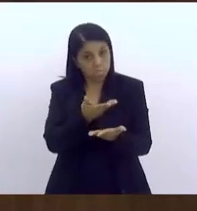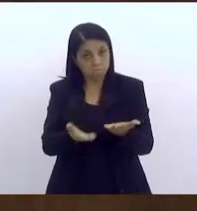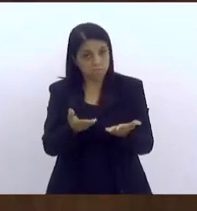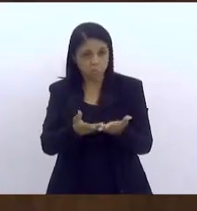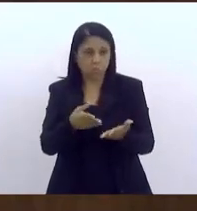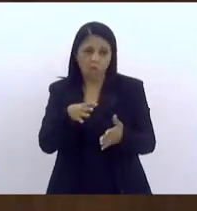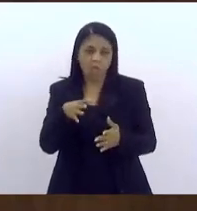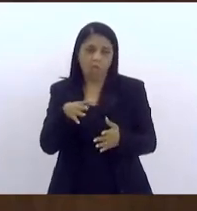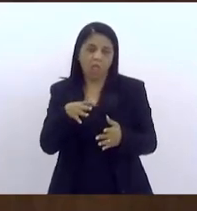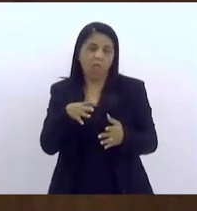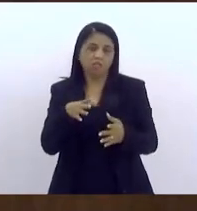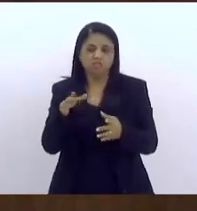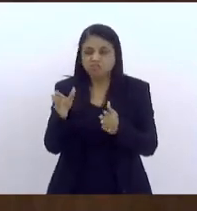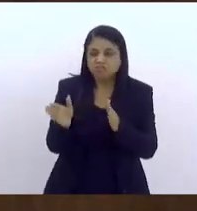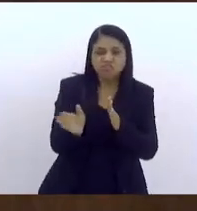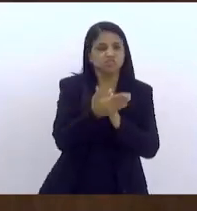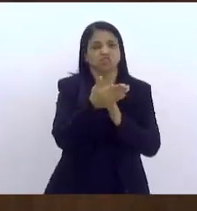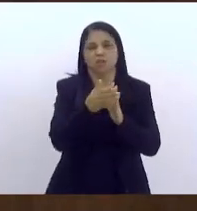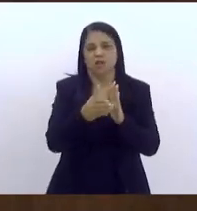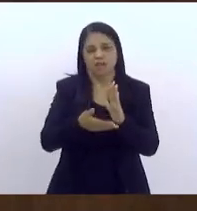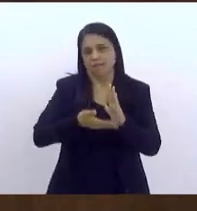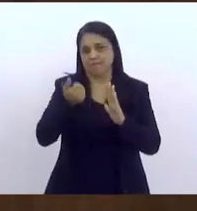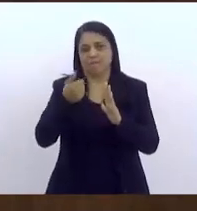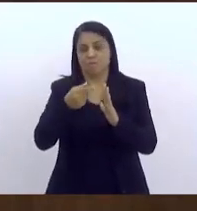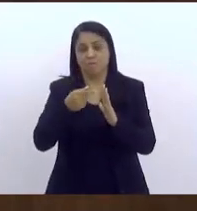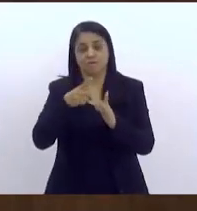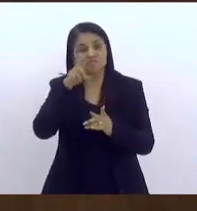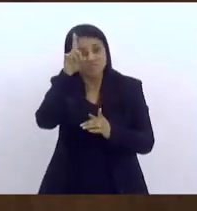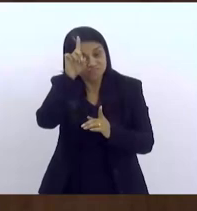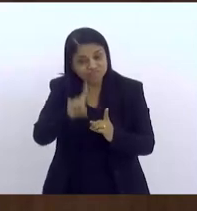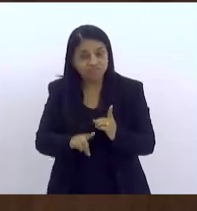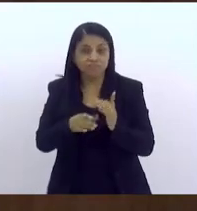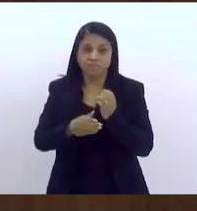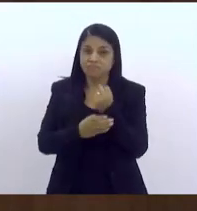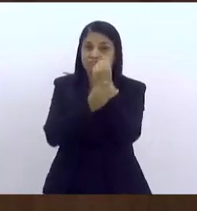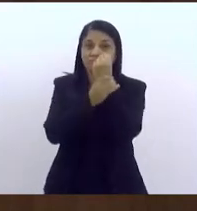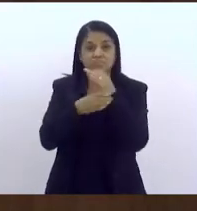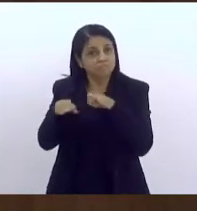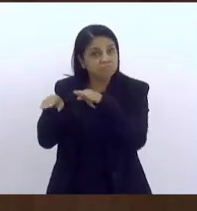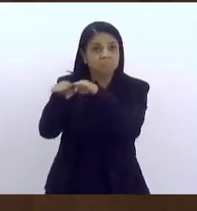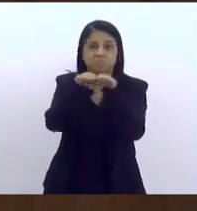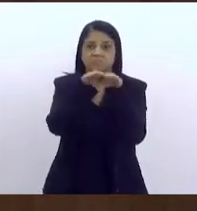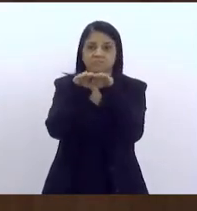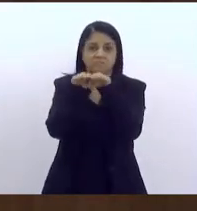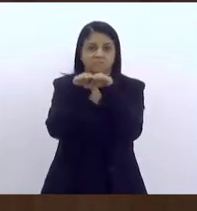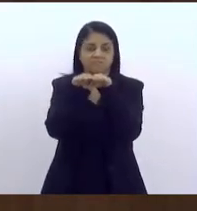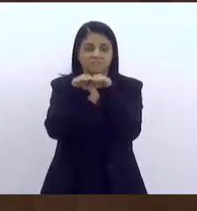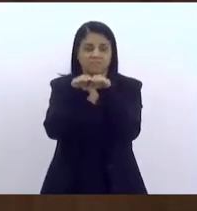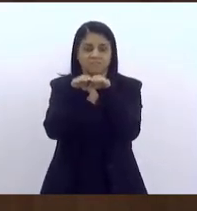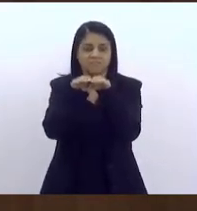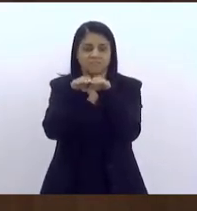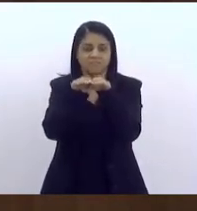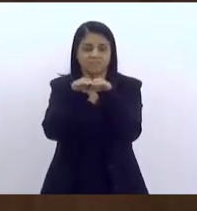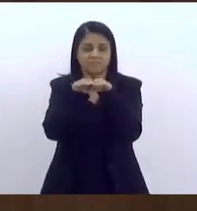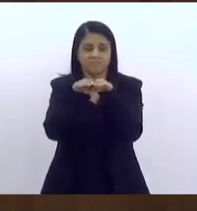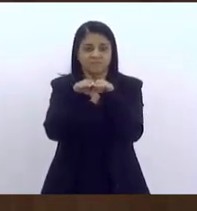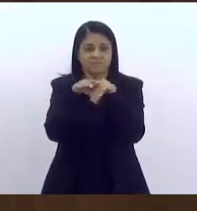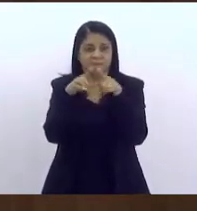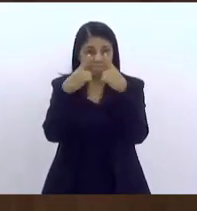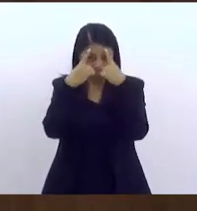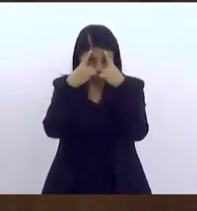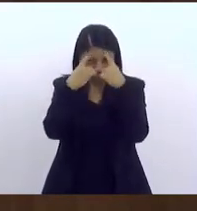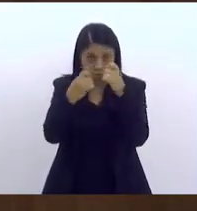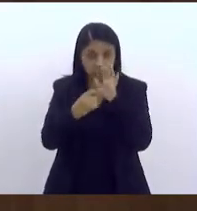tirar nada de ninguém mas de efetivamente garantir direitos a todos né é as expressões da violência